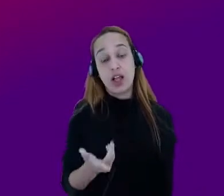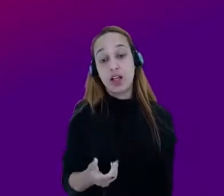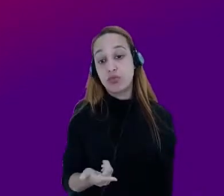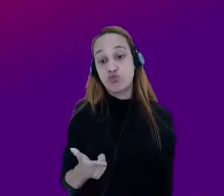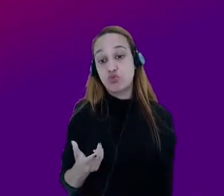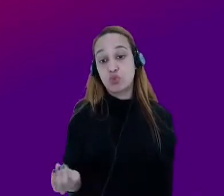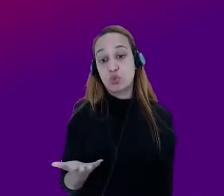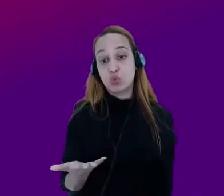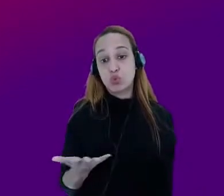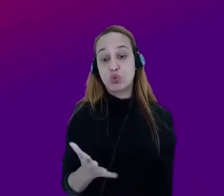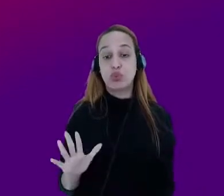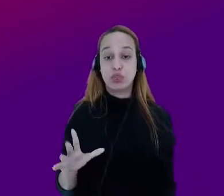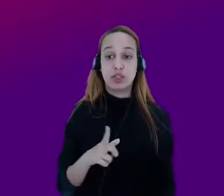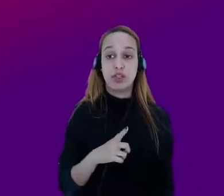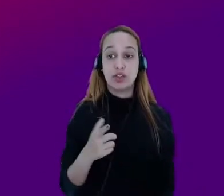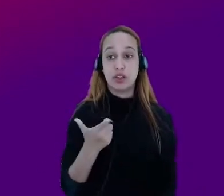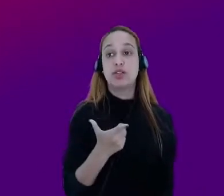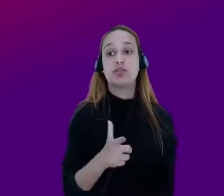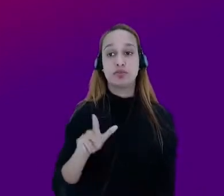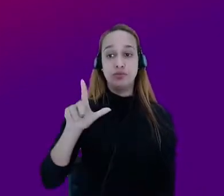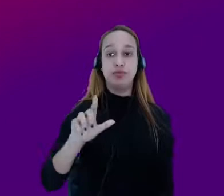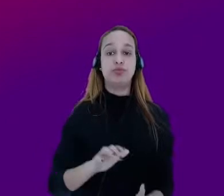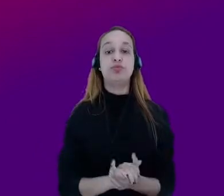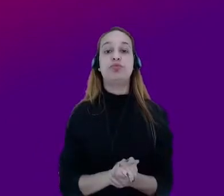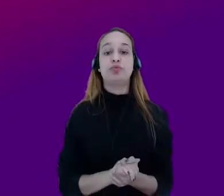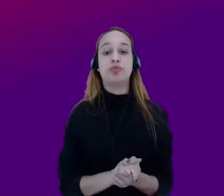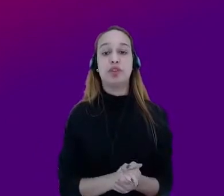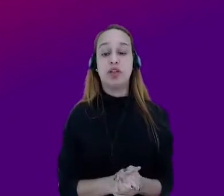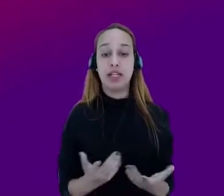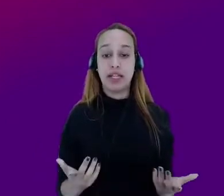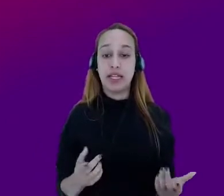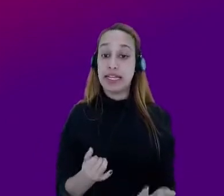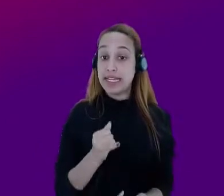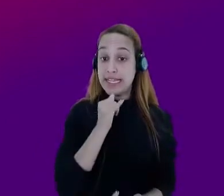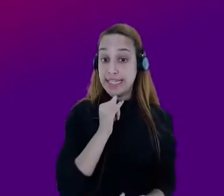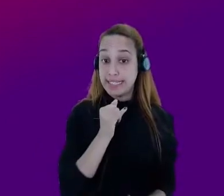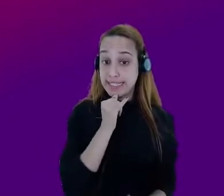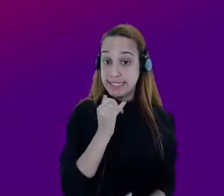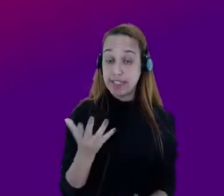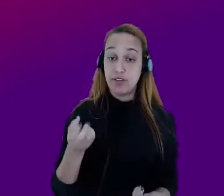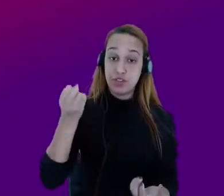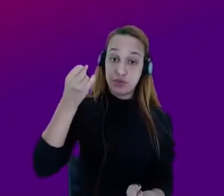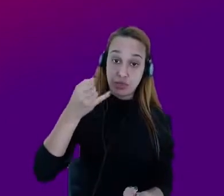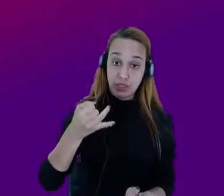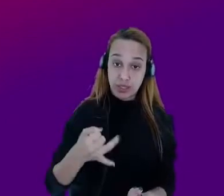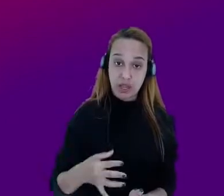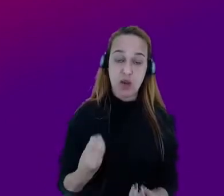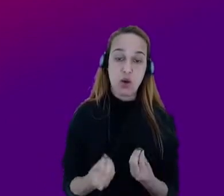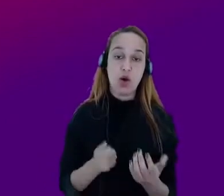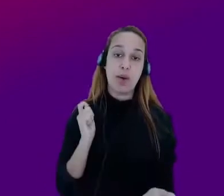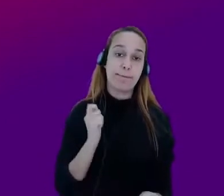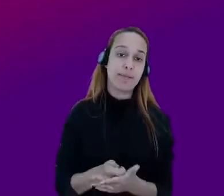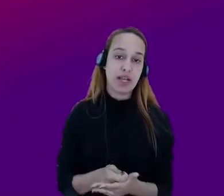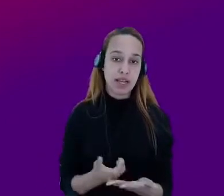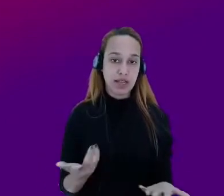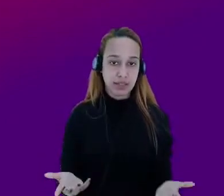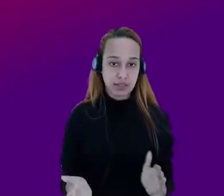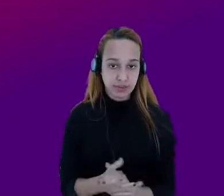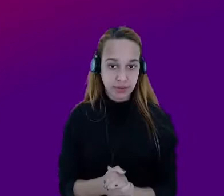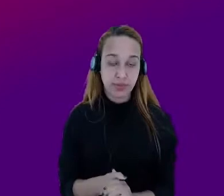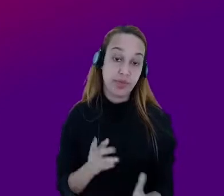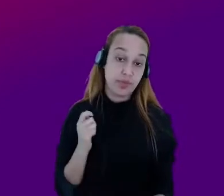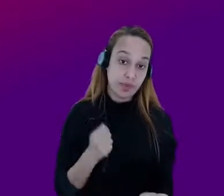Mas tem outras questões muito importantes, que são, por exemplo, a gente tinha falado um pouco de meio de pagamento. Meio de